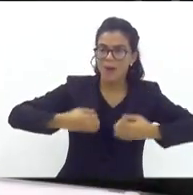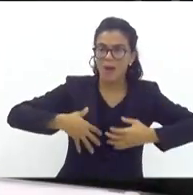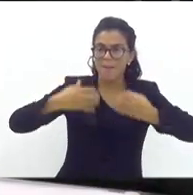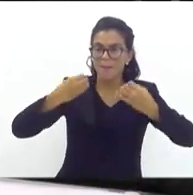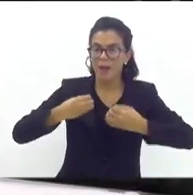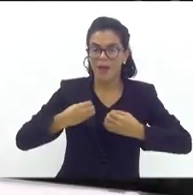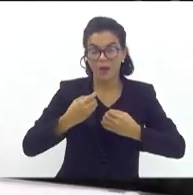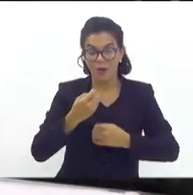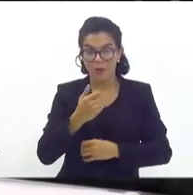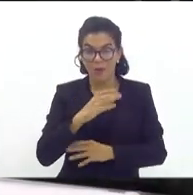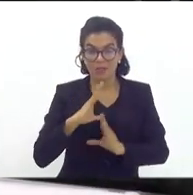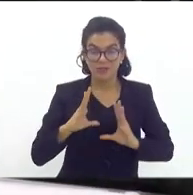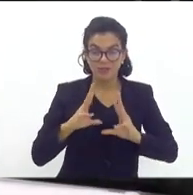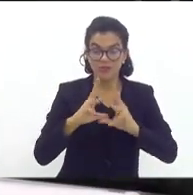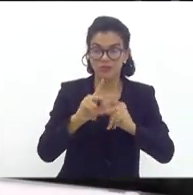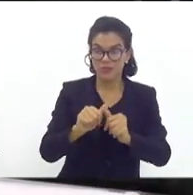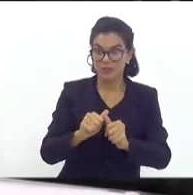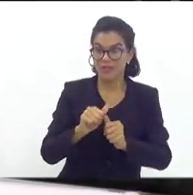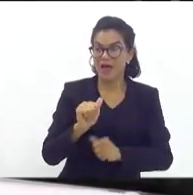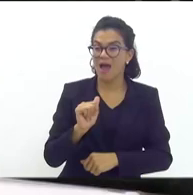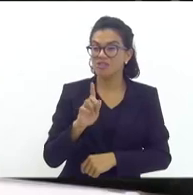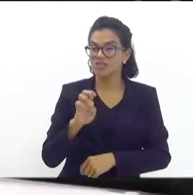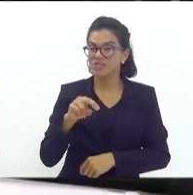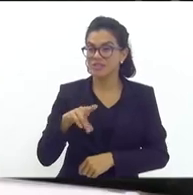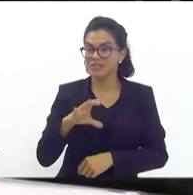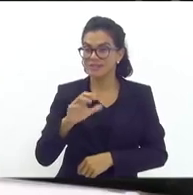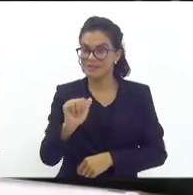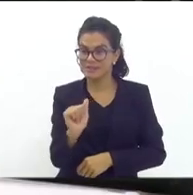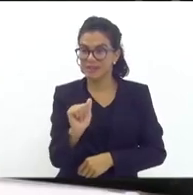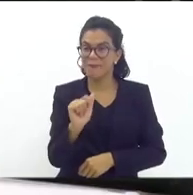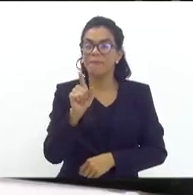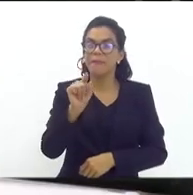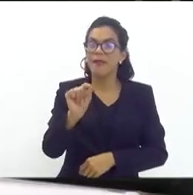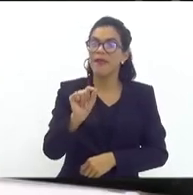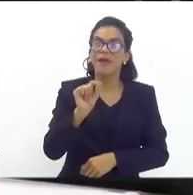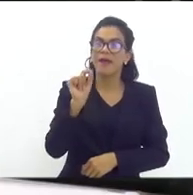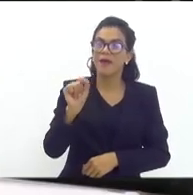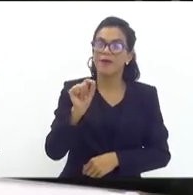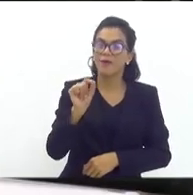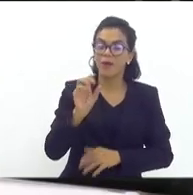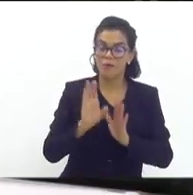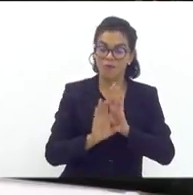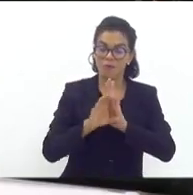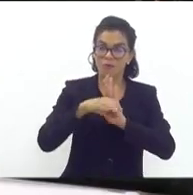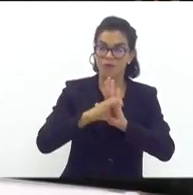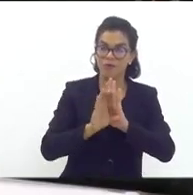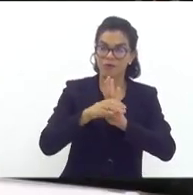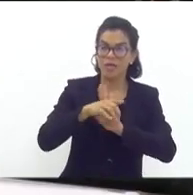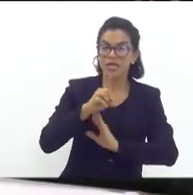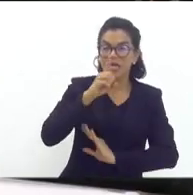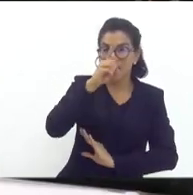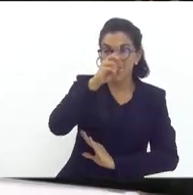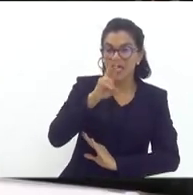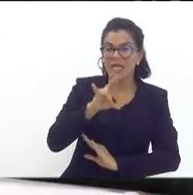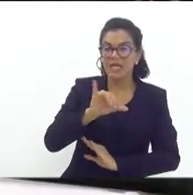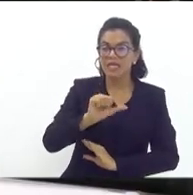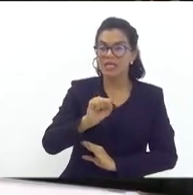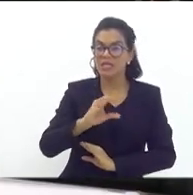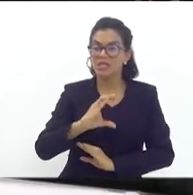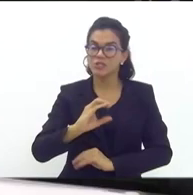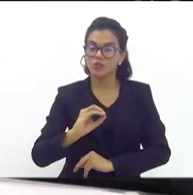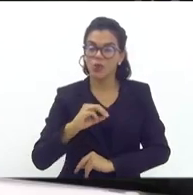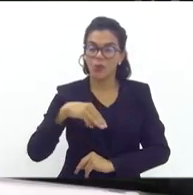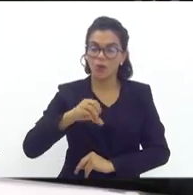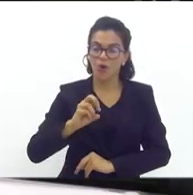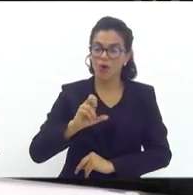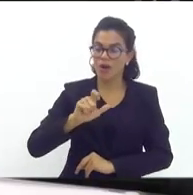as agências possuem uma característica indeterminado momento que foi a existência de um conceito que foi chamado de risco moral que que significa o